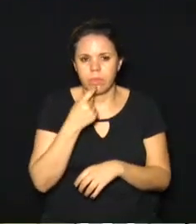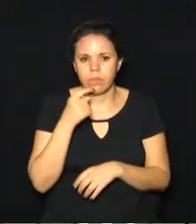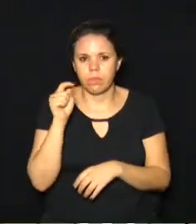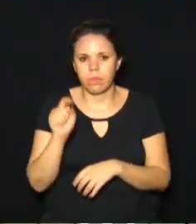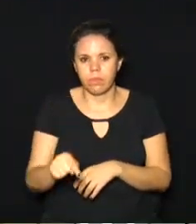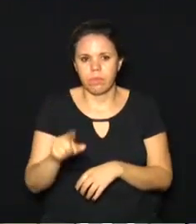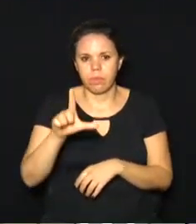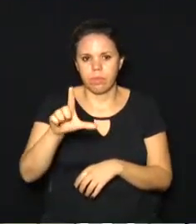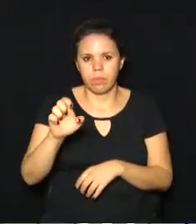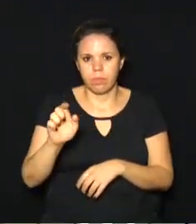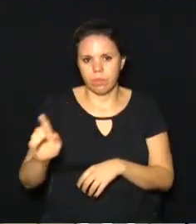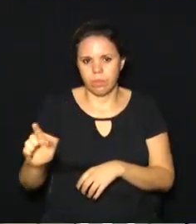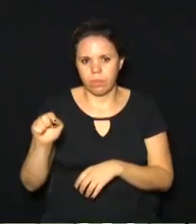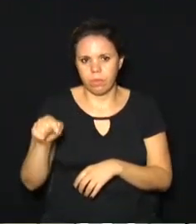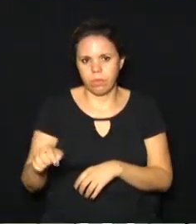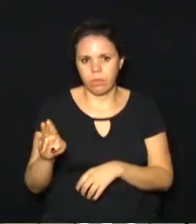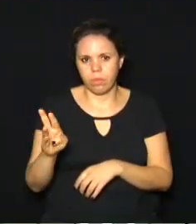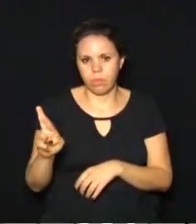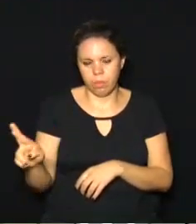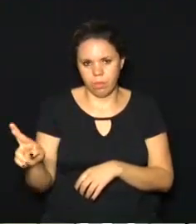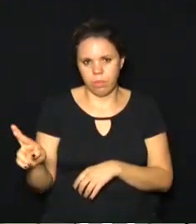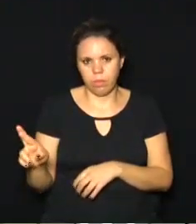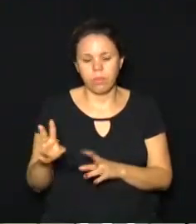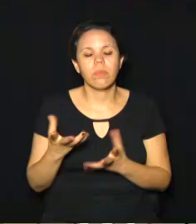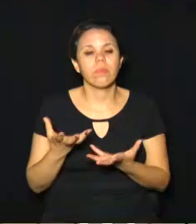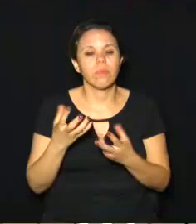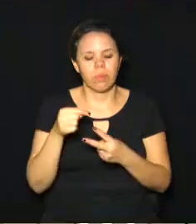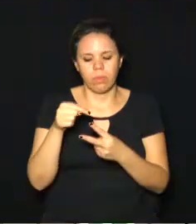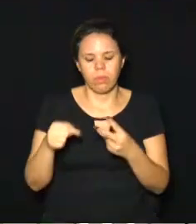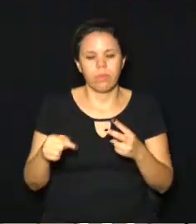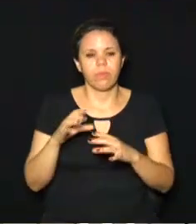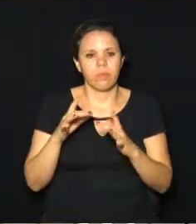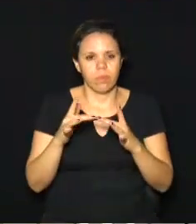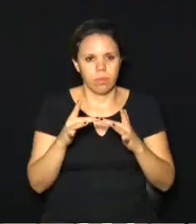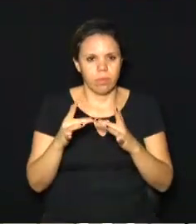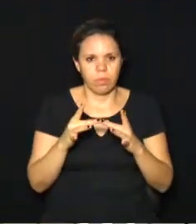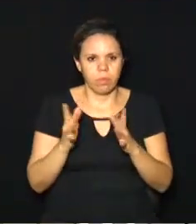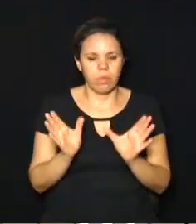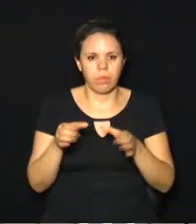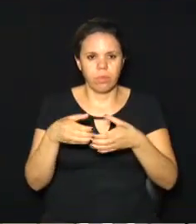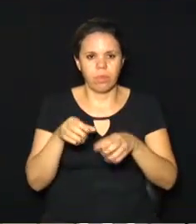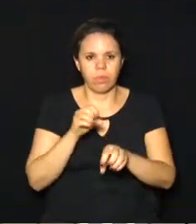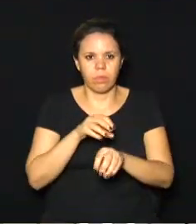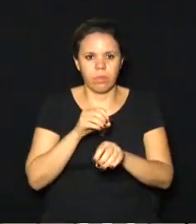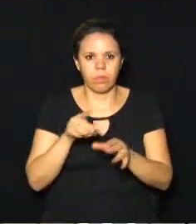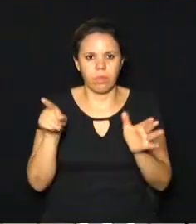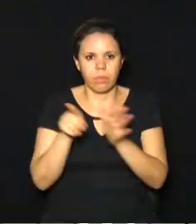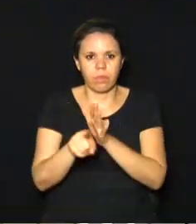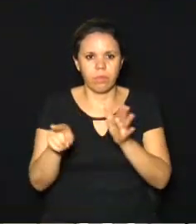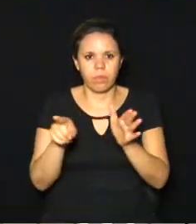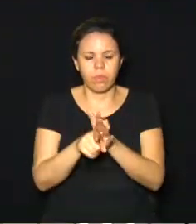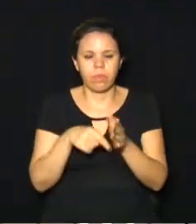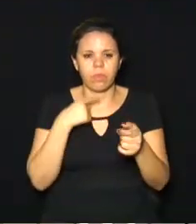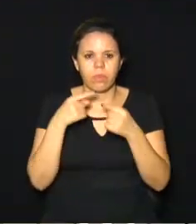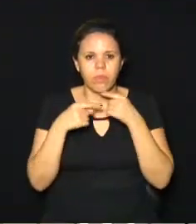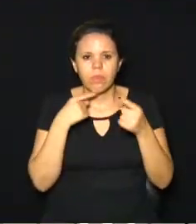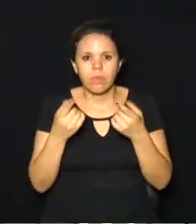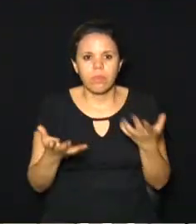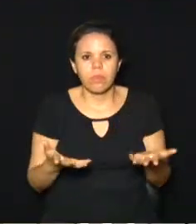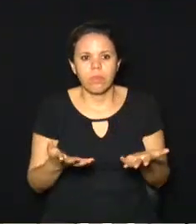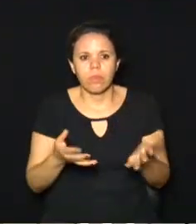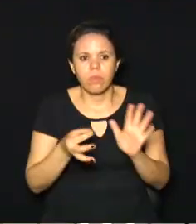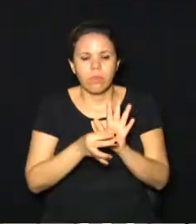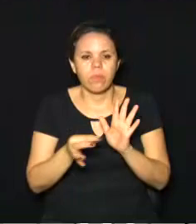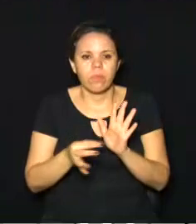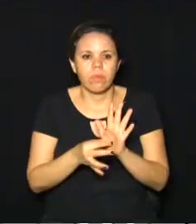comunicação@campinas.sp.leg.br, são 2 meios de comunicação para quem quiser fazer contato aqui com a Comissão de Educação, mandando alguma pergunta, algum questionamento, alguma